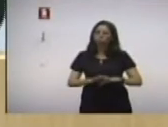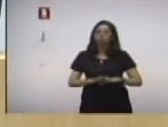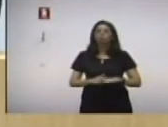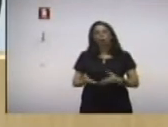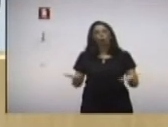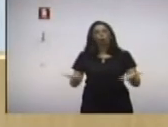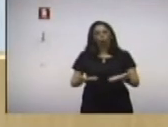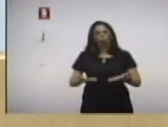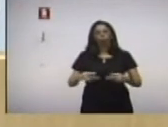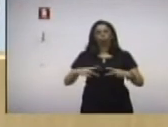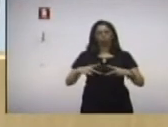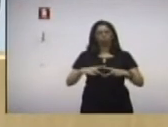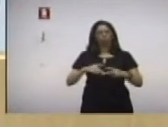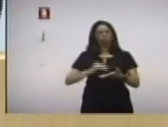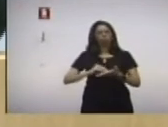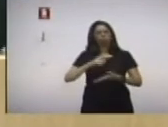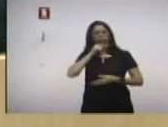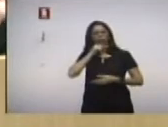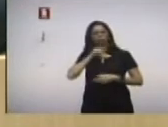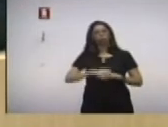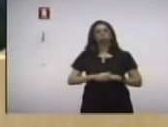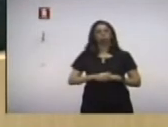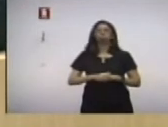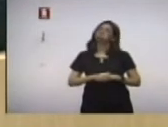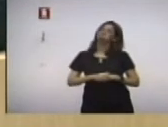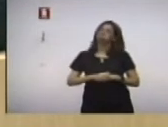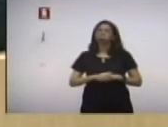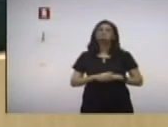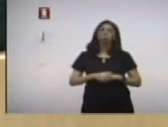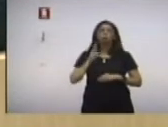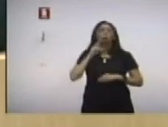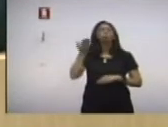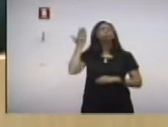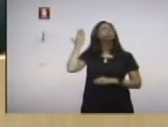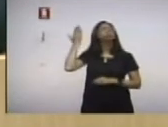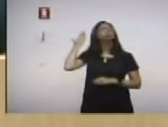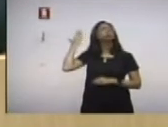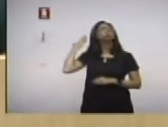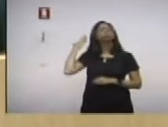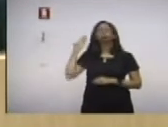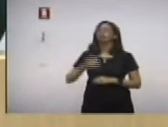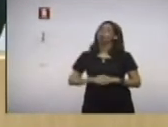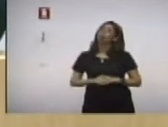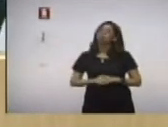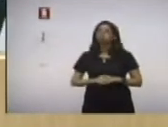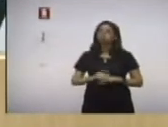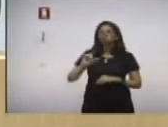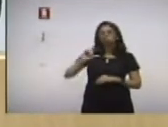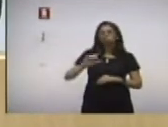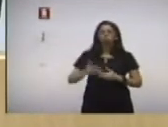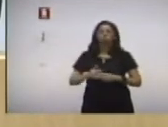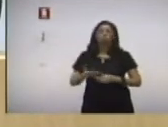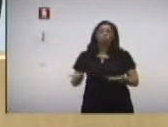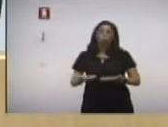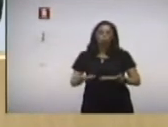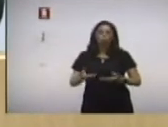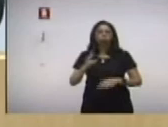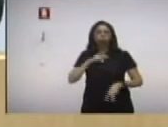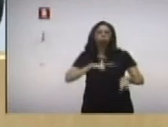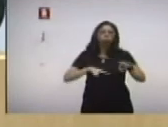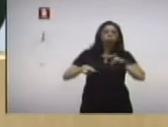mais hoje falta de água em Paulo lembra uma época que faltava a água na cidade então foi um avanço e deu hoje eu não